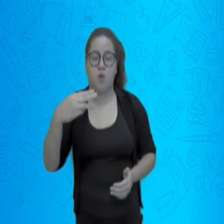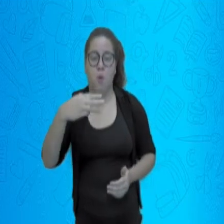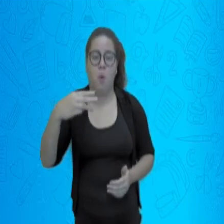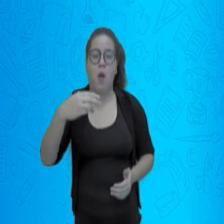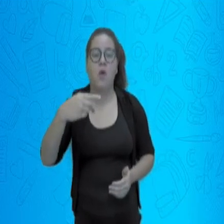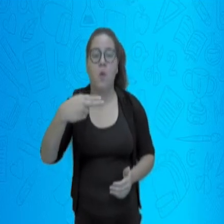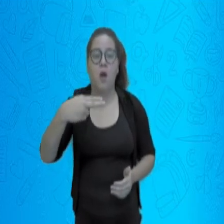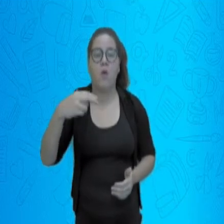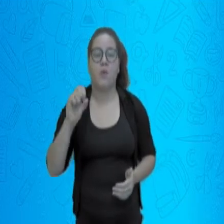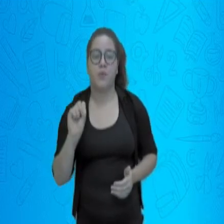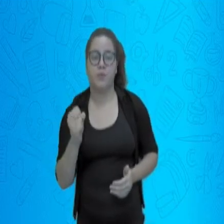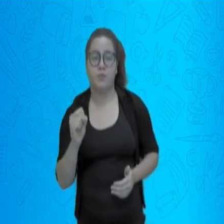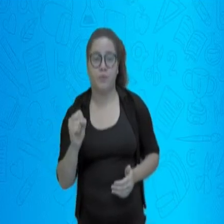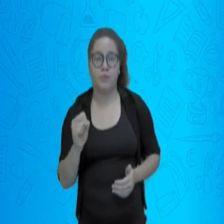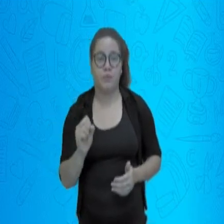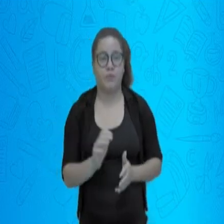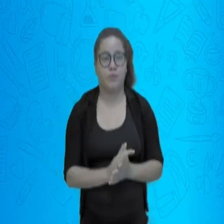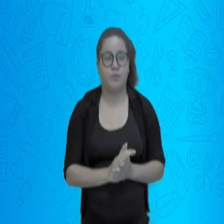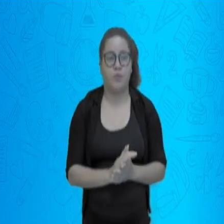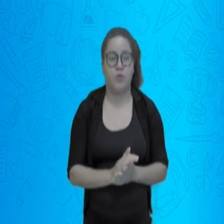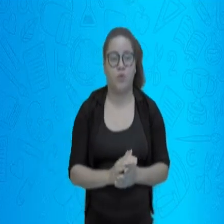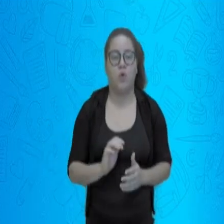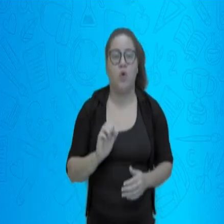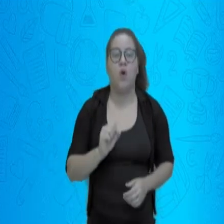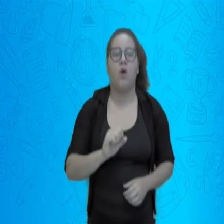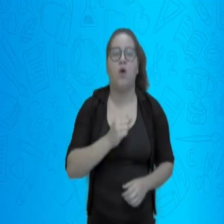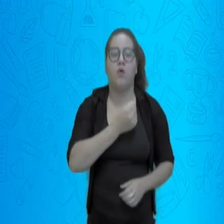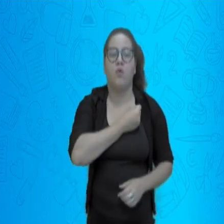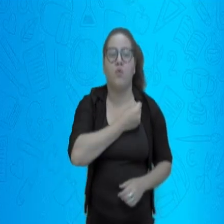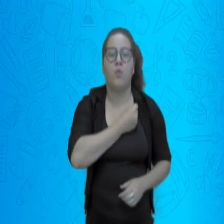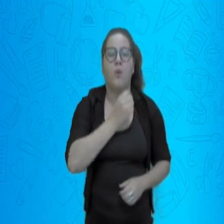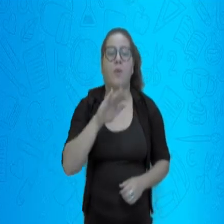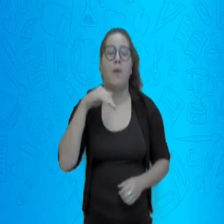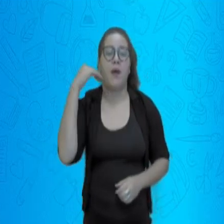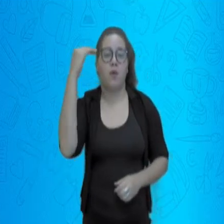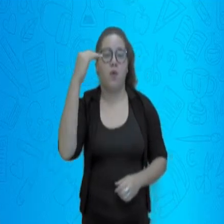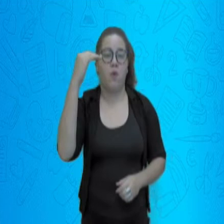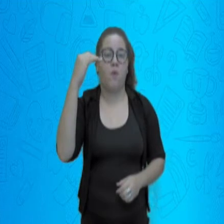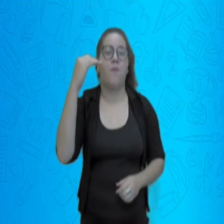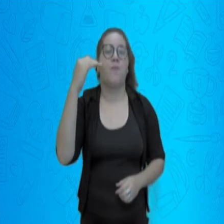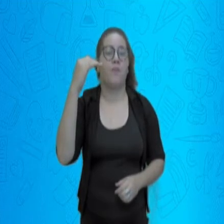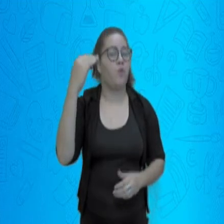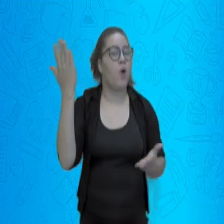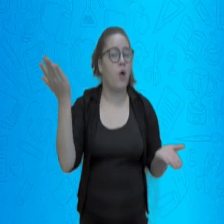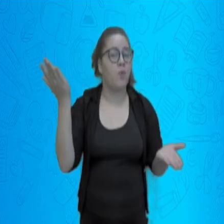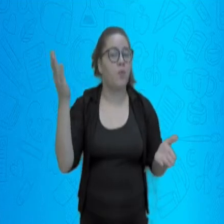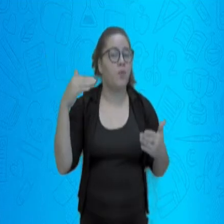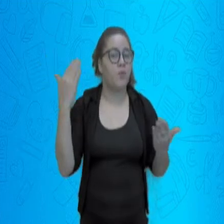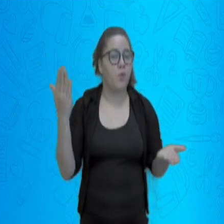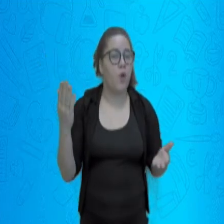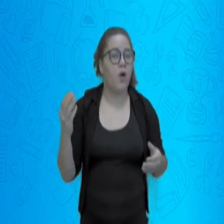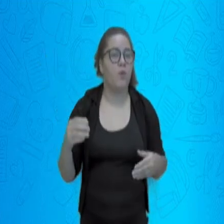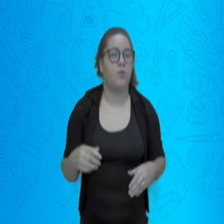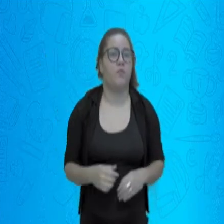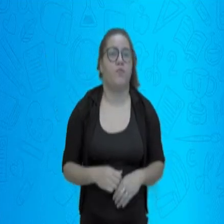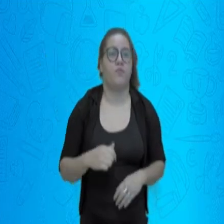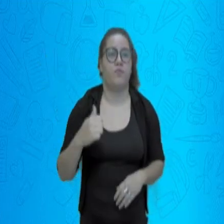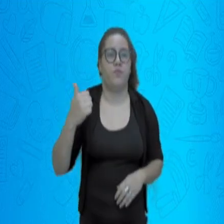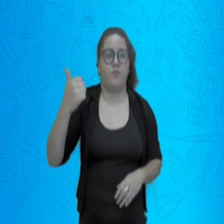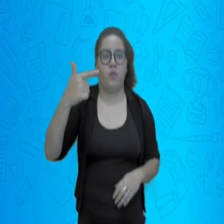8. E aqui, ó, qual o número que é maior? 20 ou 12? É o 20. Qual que é o sinal do